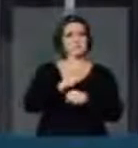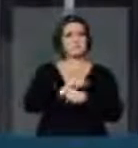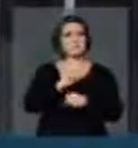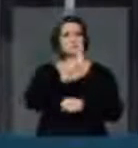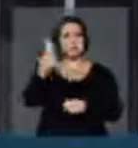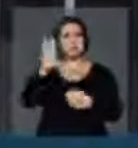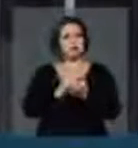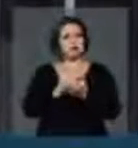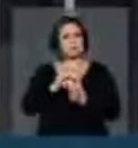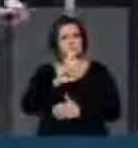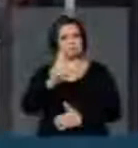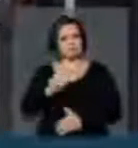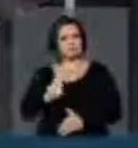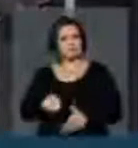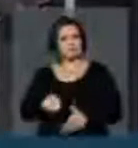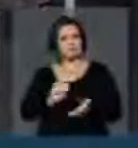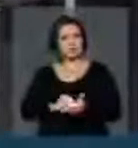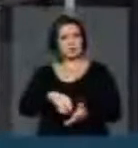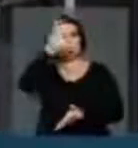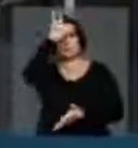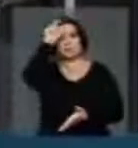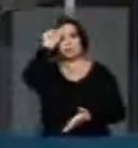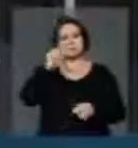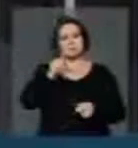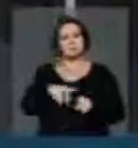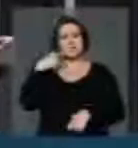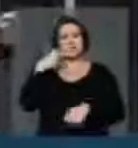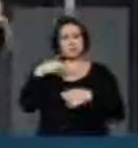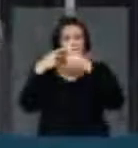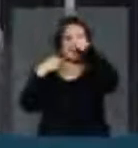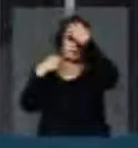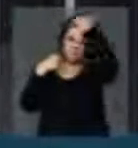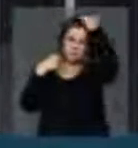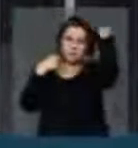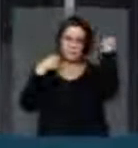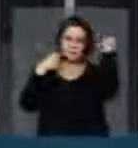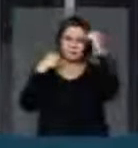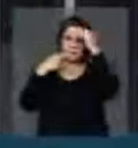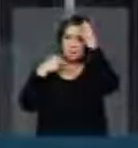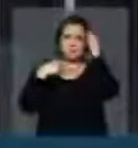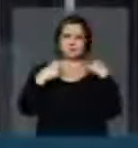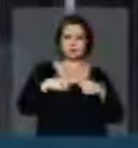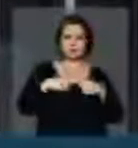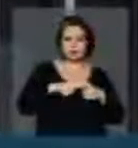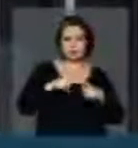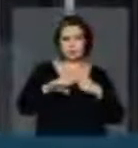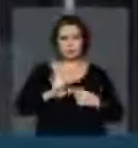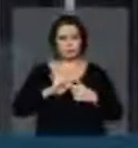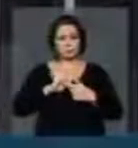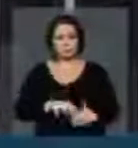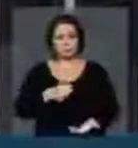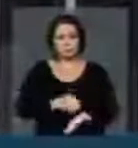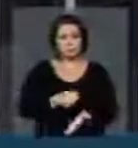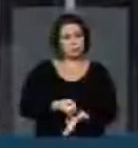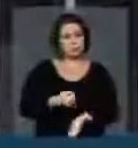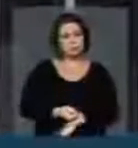as empresas, vamos nominar as prefeituras e as câmaras de vereadores que têm problema no tribunal, chamando,